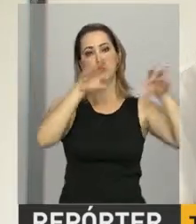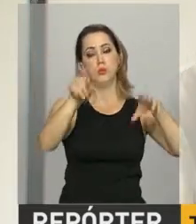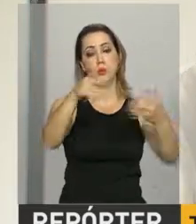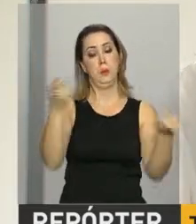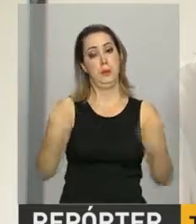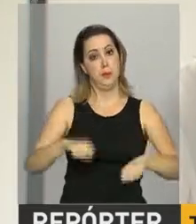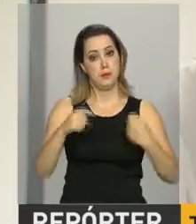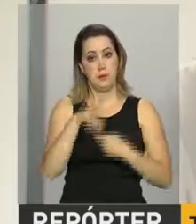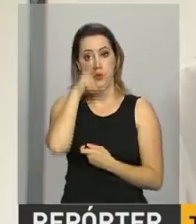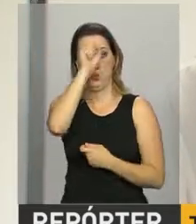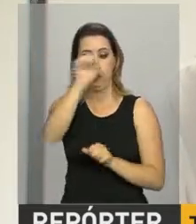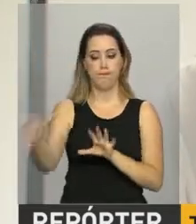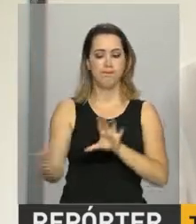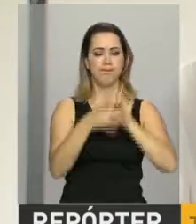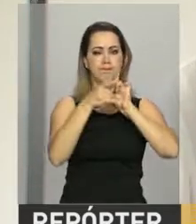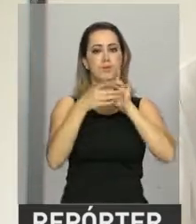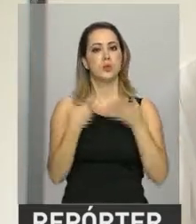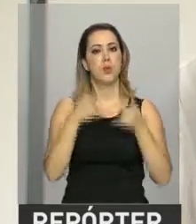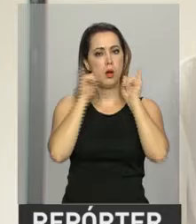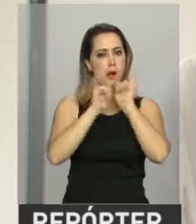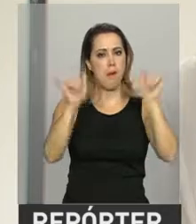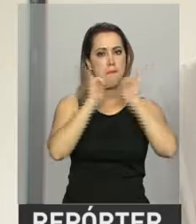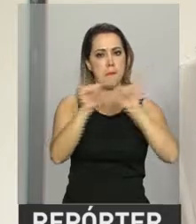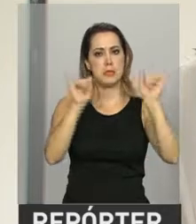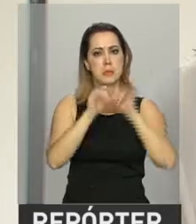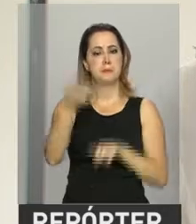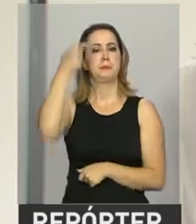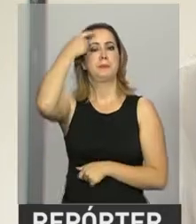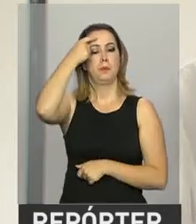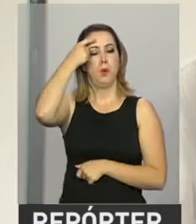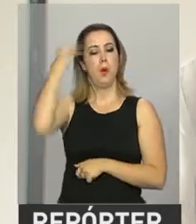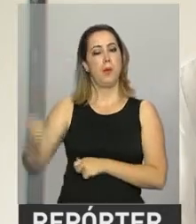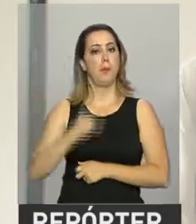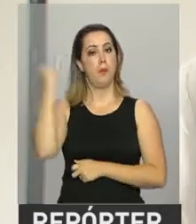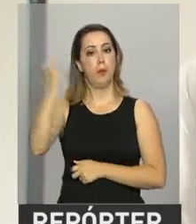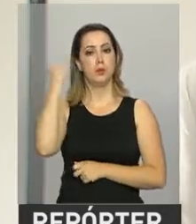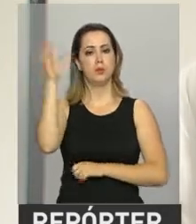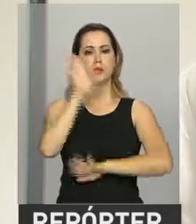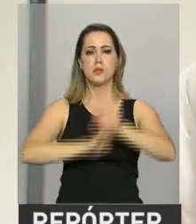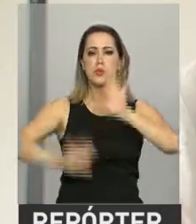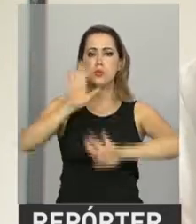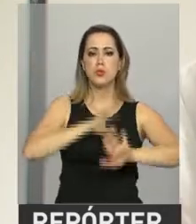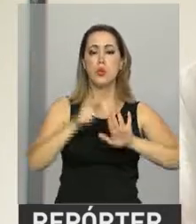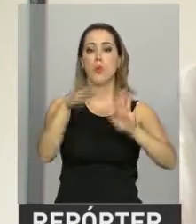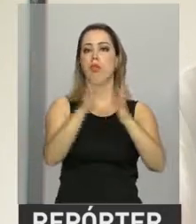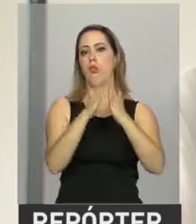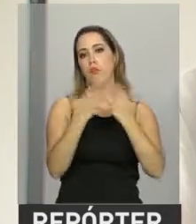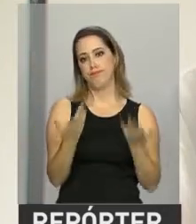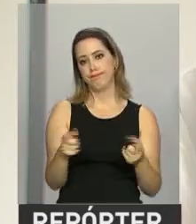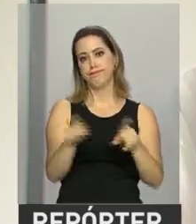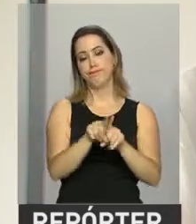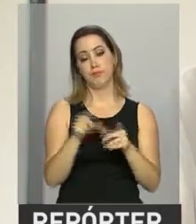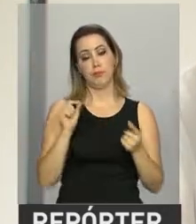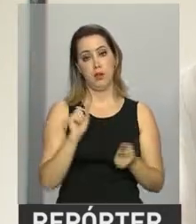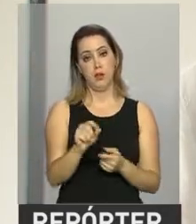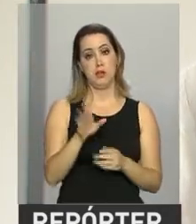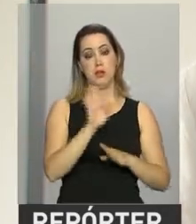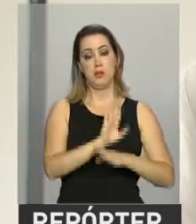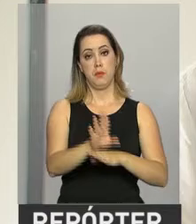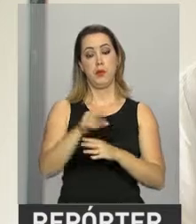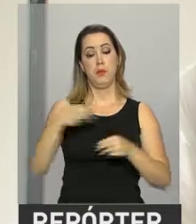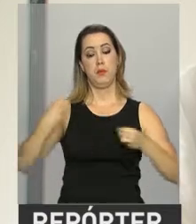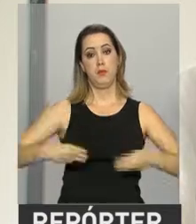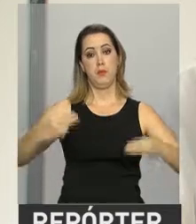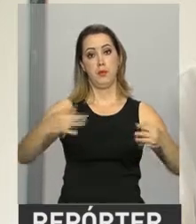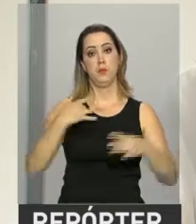Aedes aegypti. Além da campanha que conscientiza a população sobre a importância dos cuidados preventivos, o Ministério da Saúde apoia